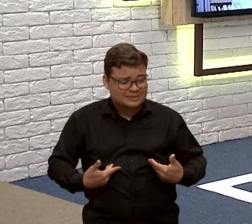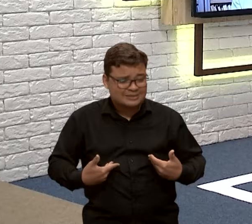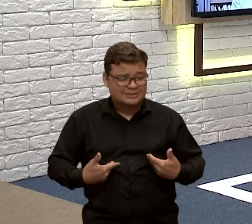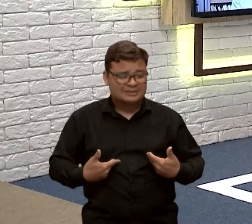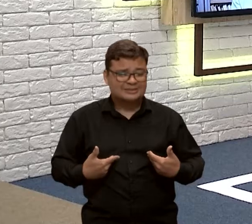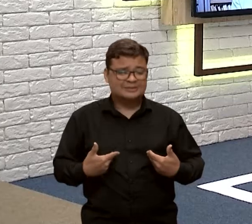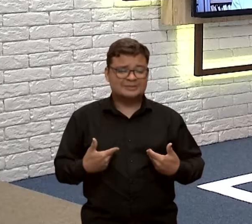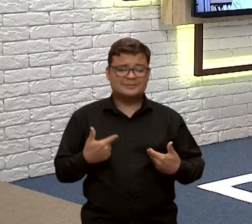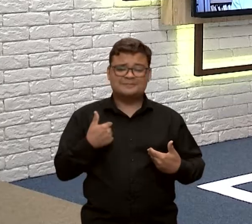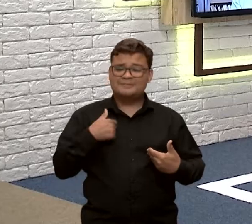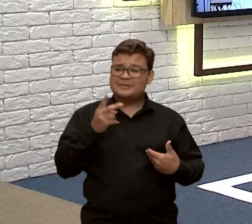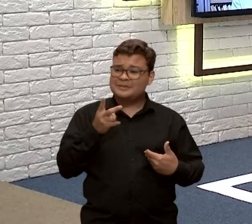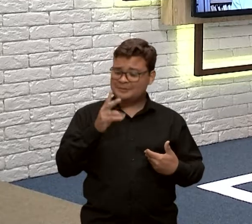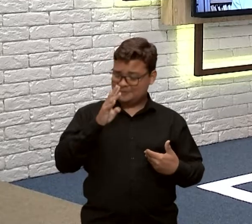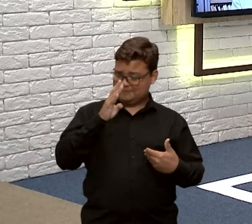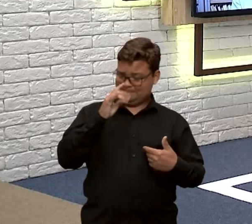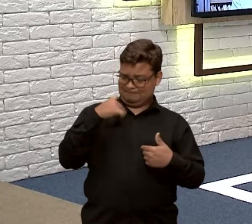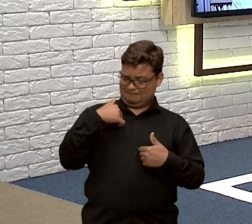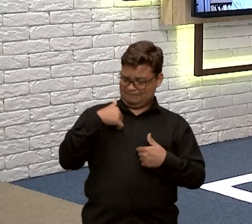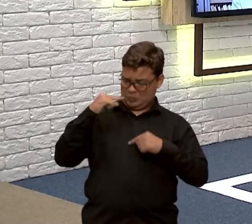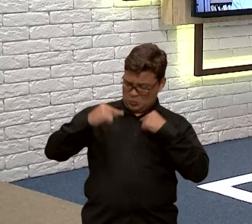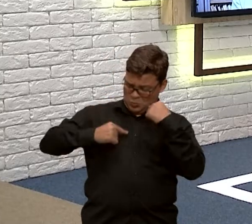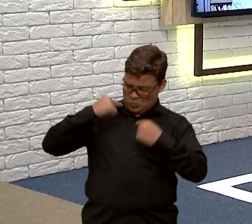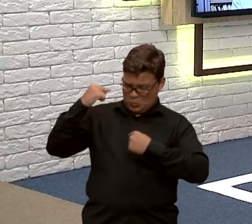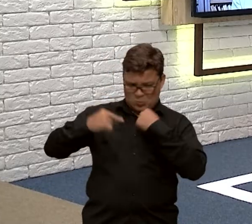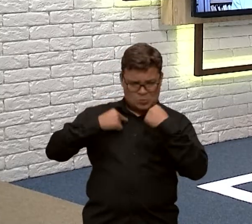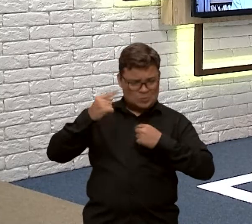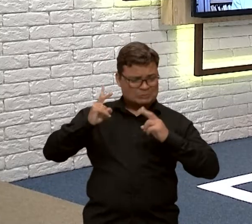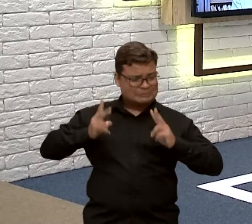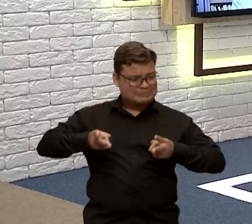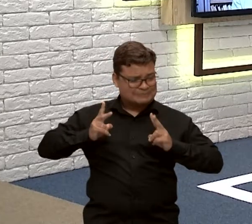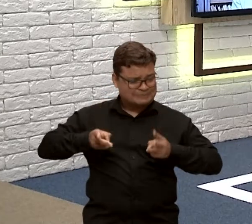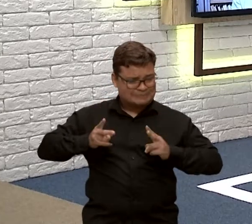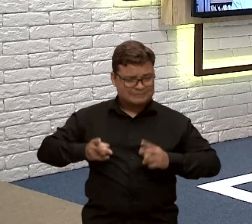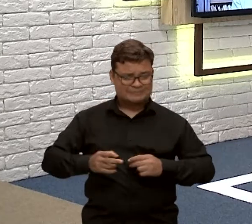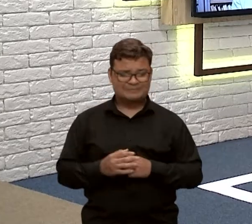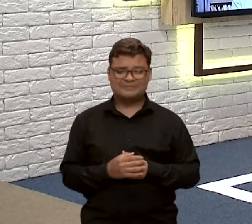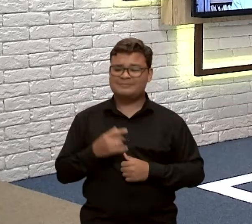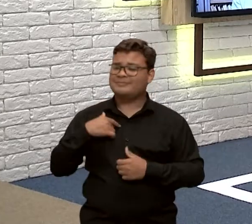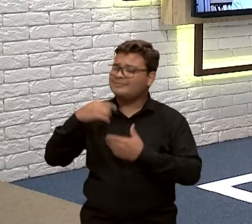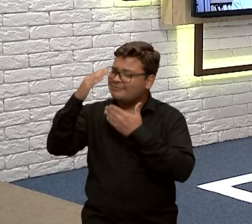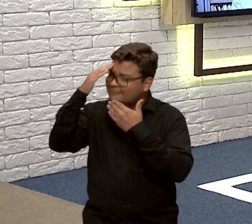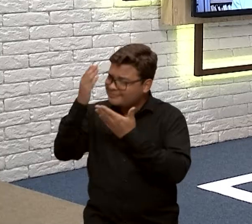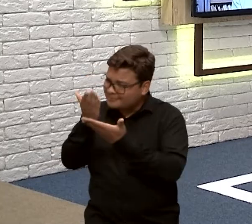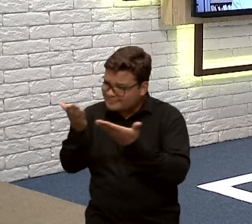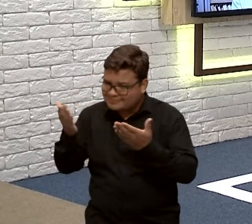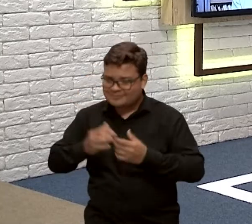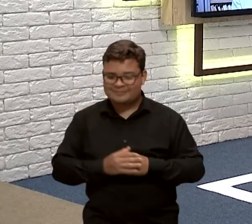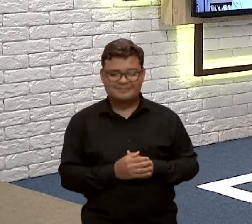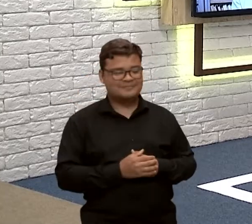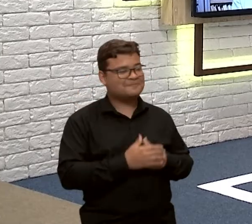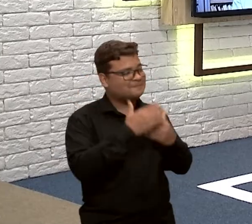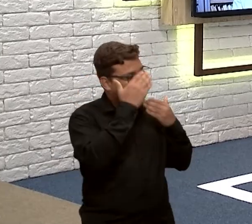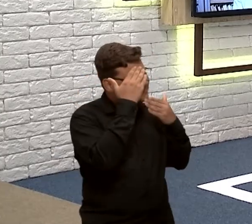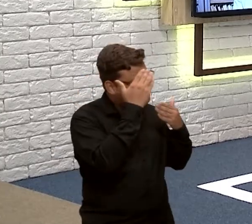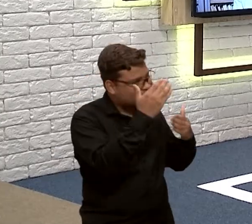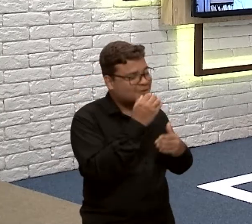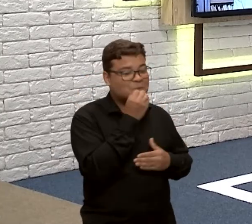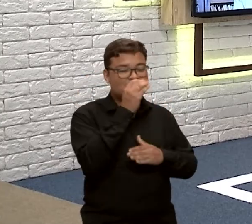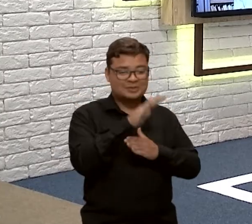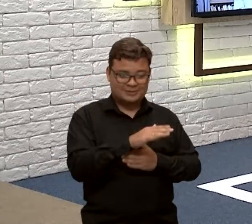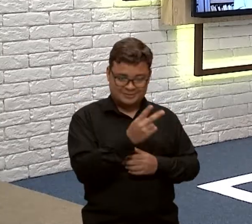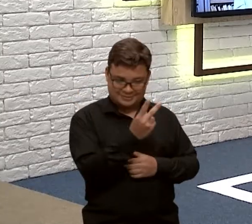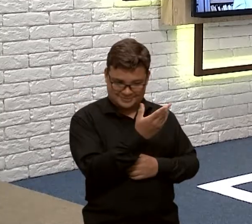cruel observador de mim mesmo o tempo inteiro. Eu agradeço muito vocês. Muito obrigada. Boa tarde para os